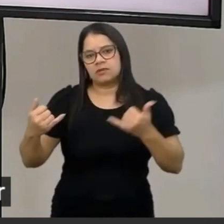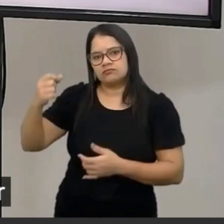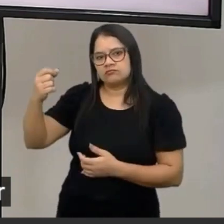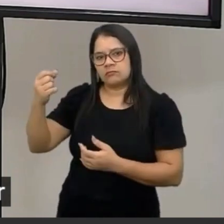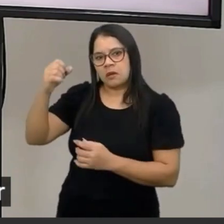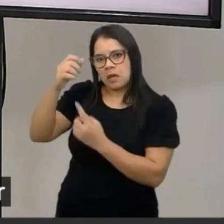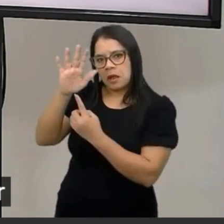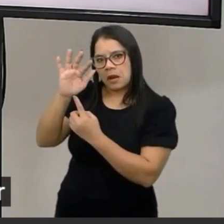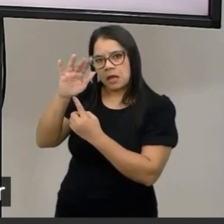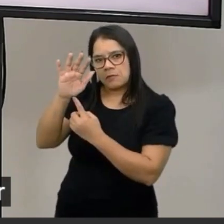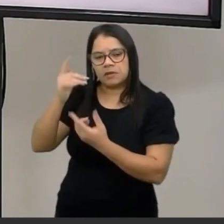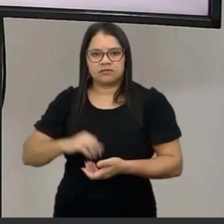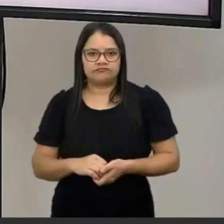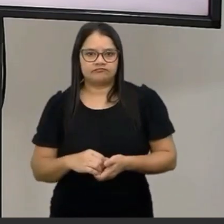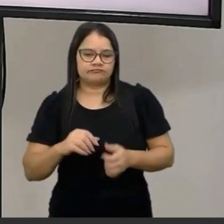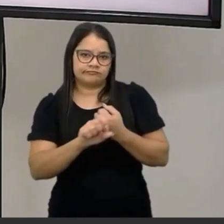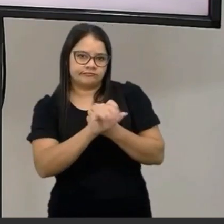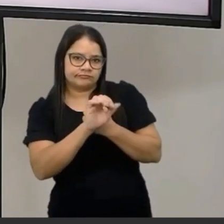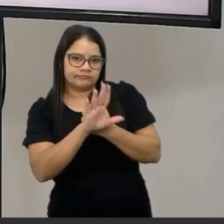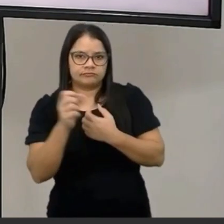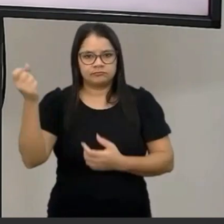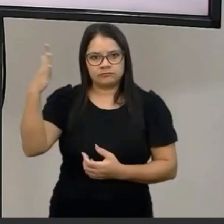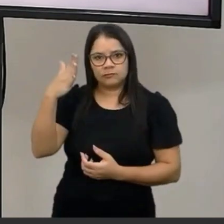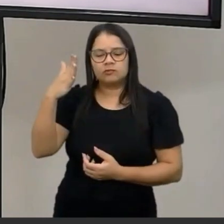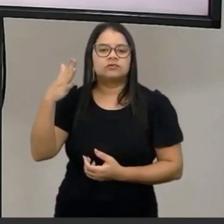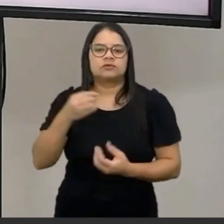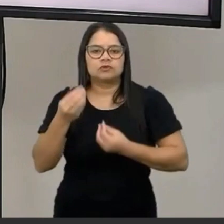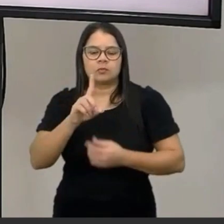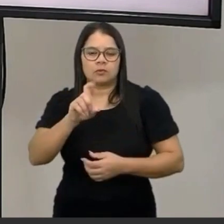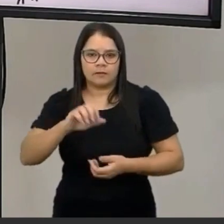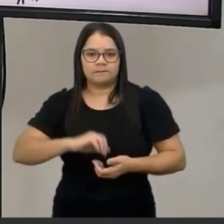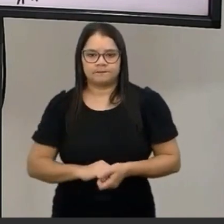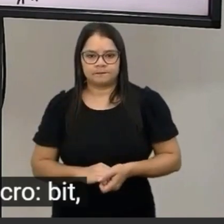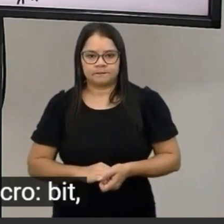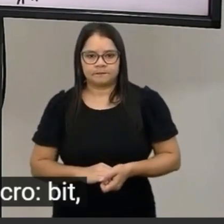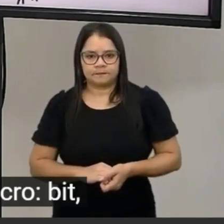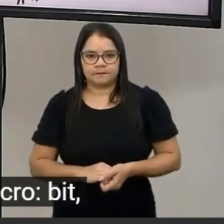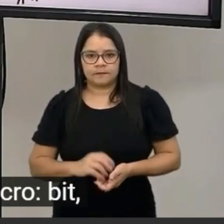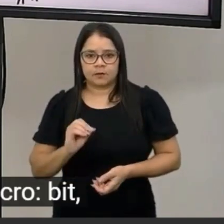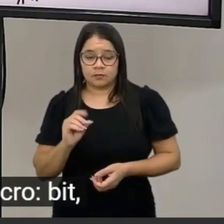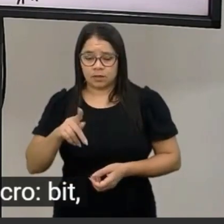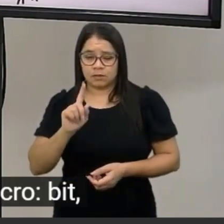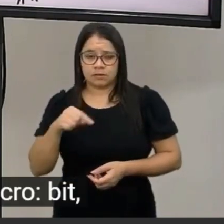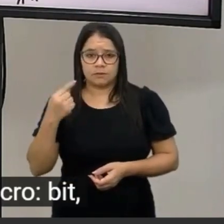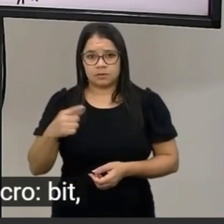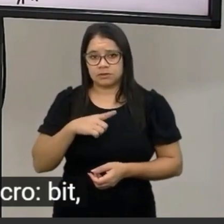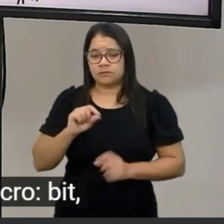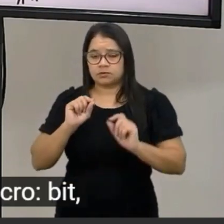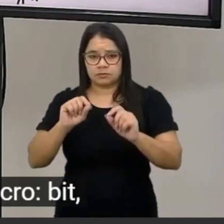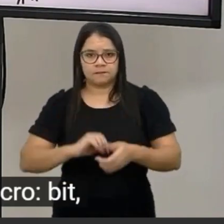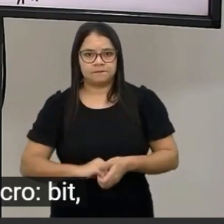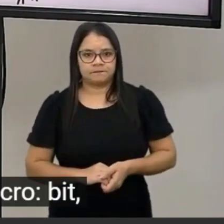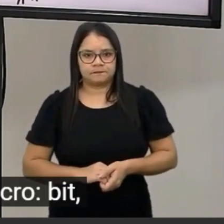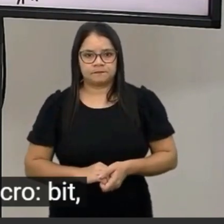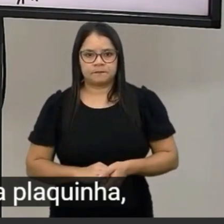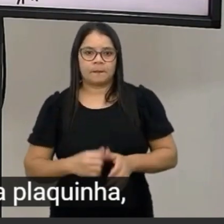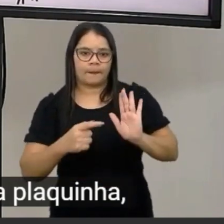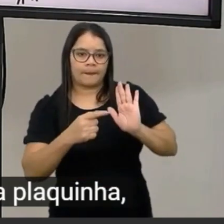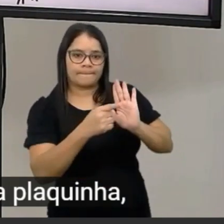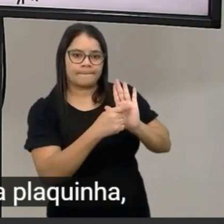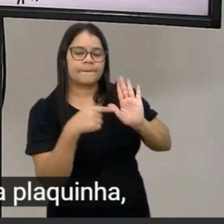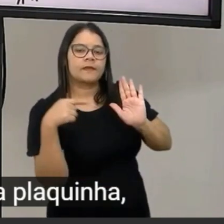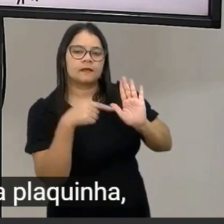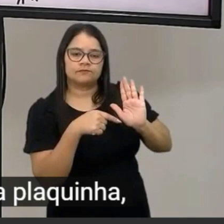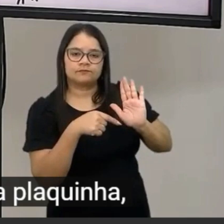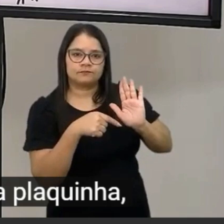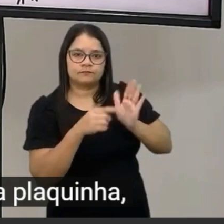adentrar realmente a questão do sensor de luz e como esse sensor funciona, ok? Bom, depois a gente vai falar um pouquinho sobre o